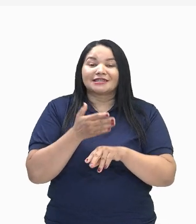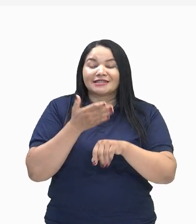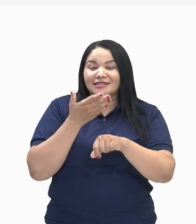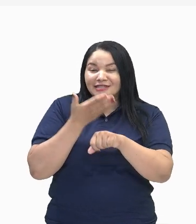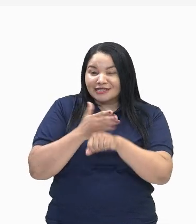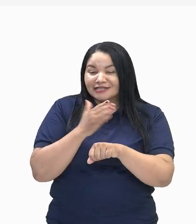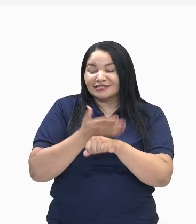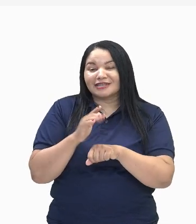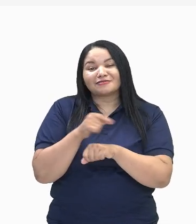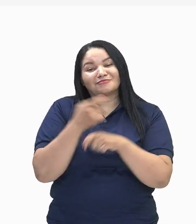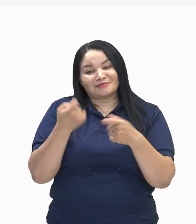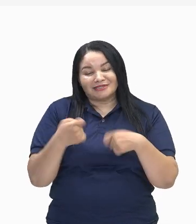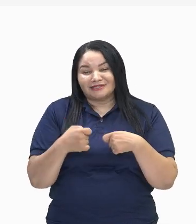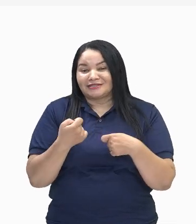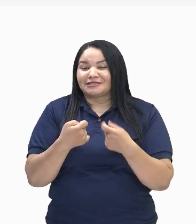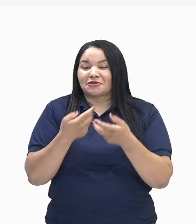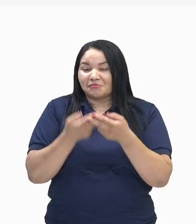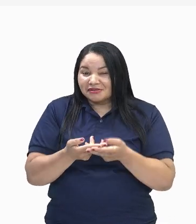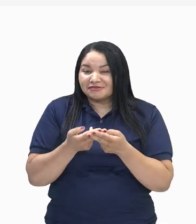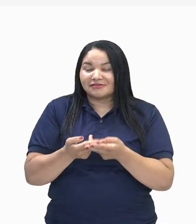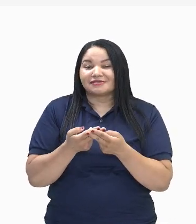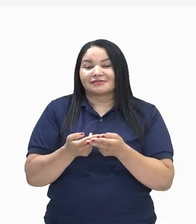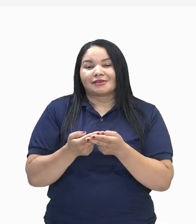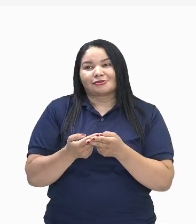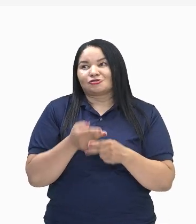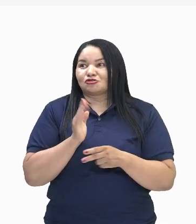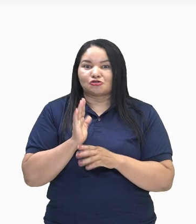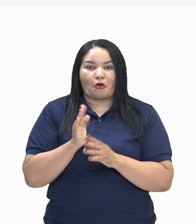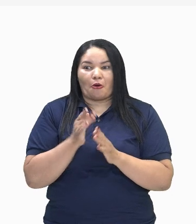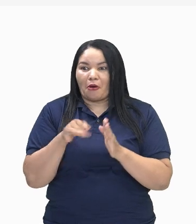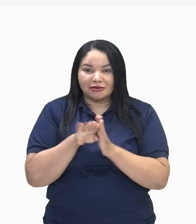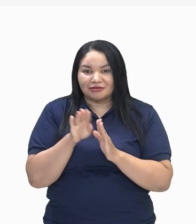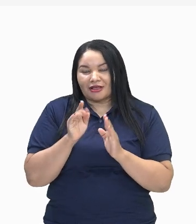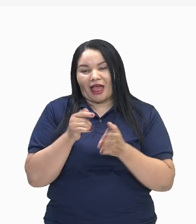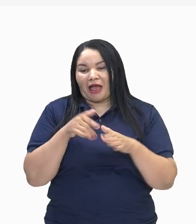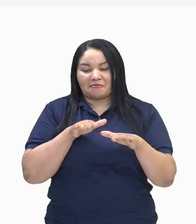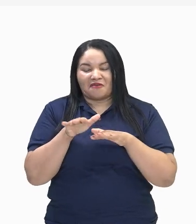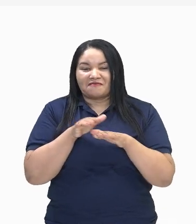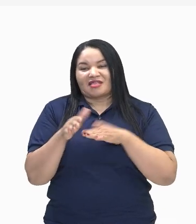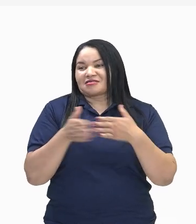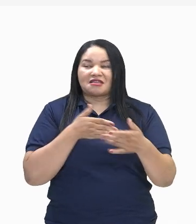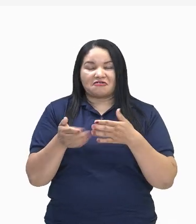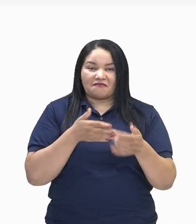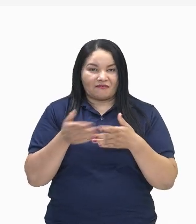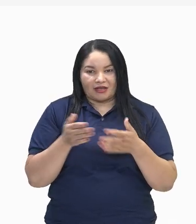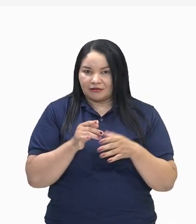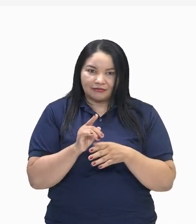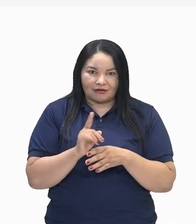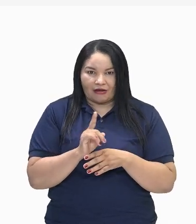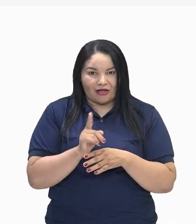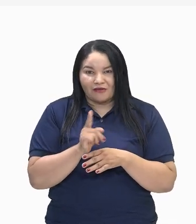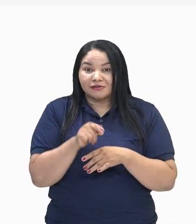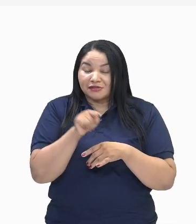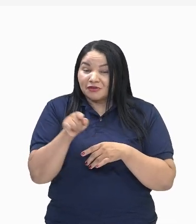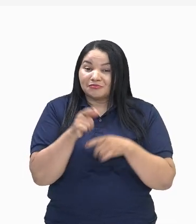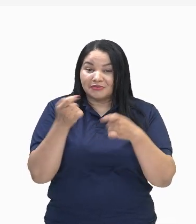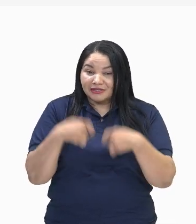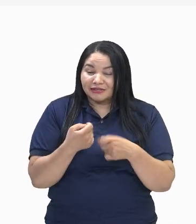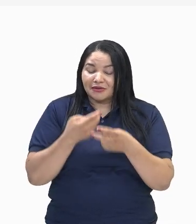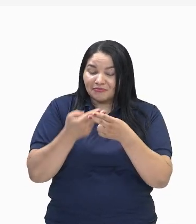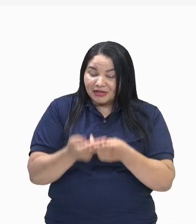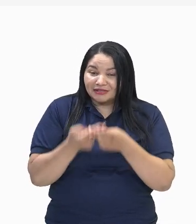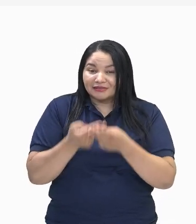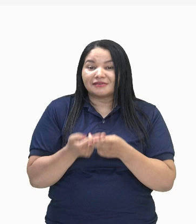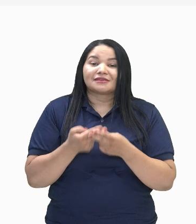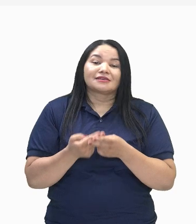ser paciente. Não é só chegar lá e fazer o movimento, se eu não conseguir, tanto faz, não. Você tem que ter paciência para